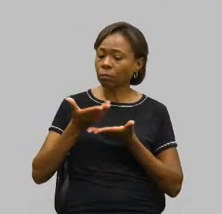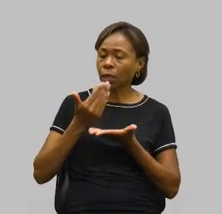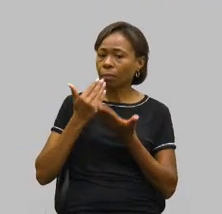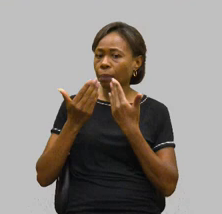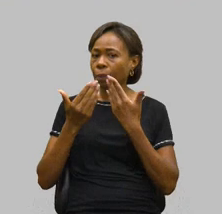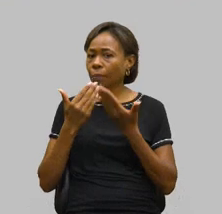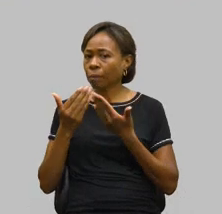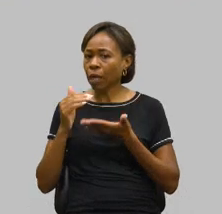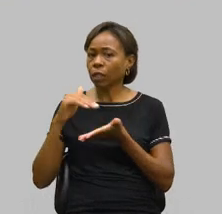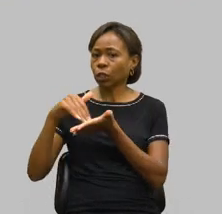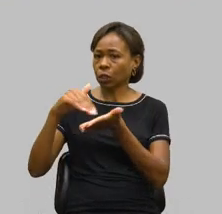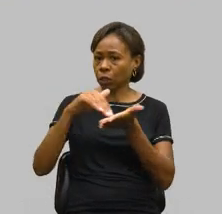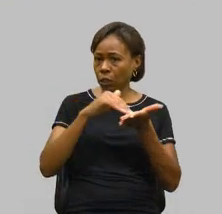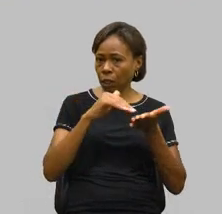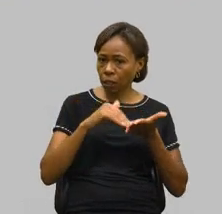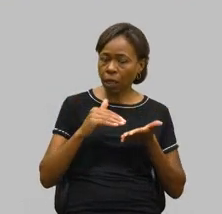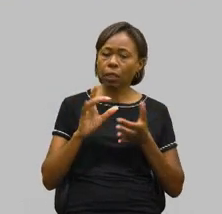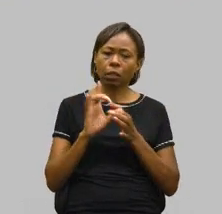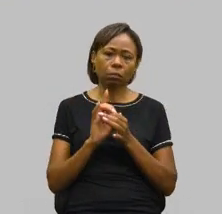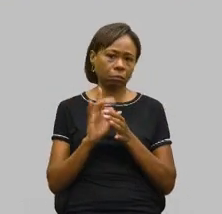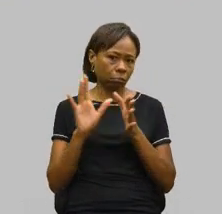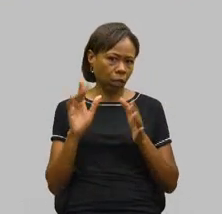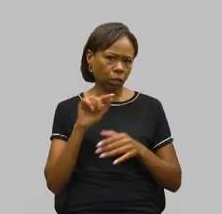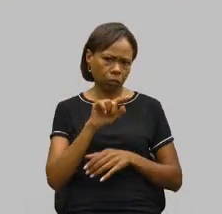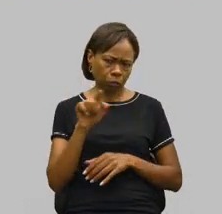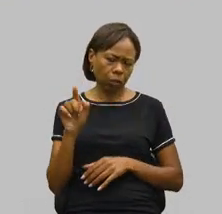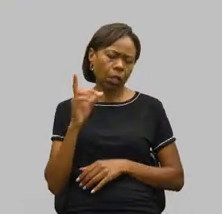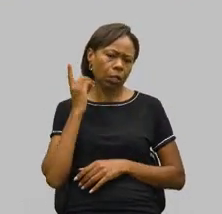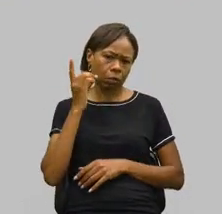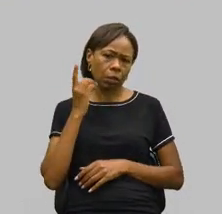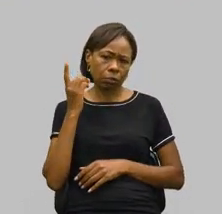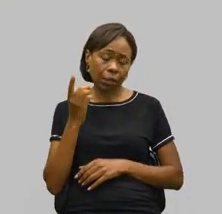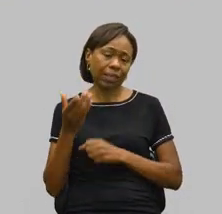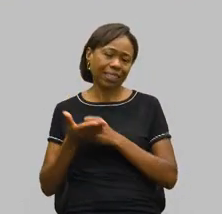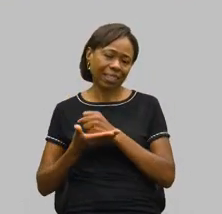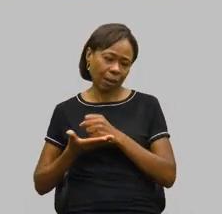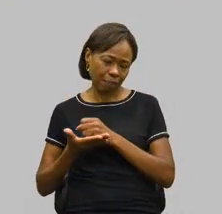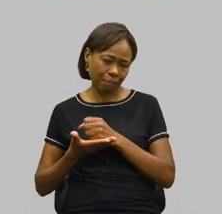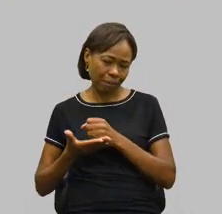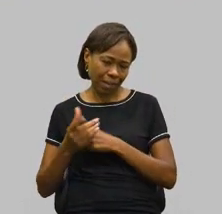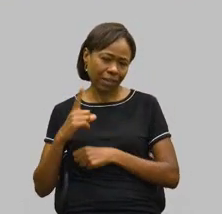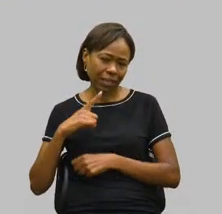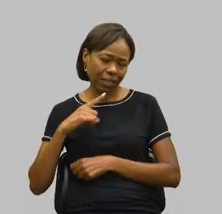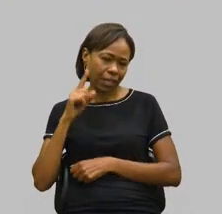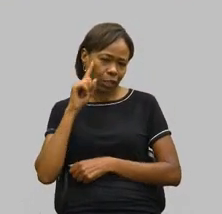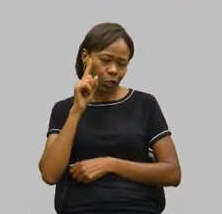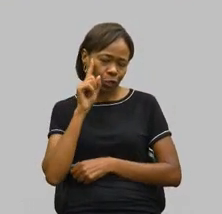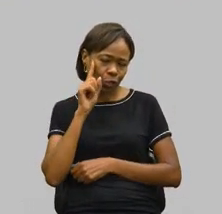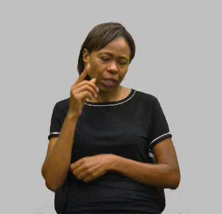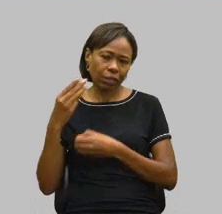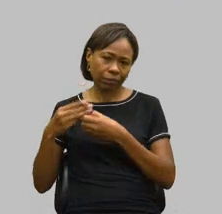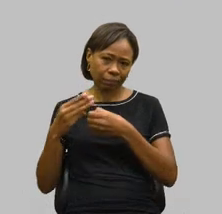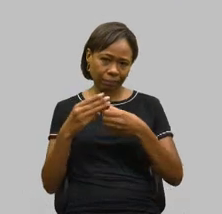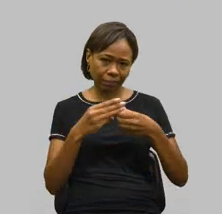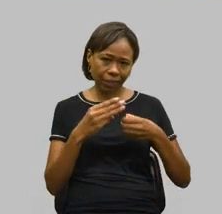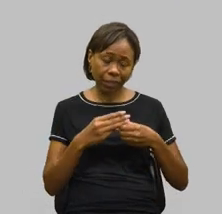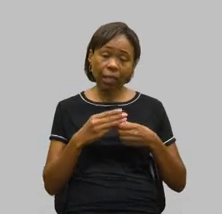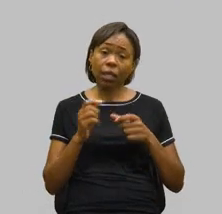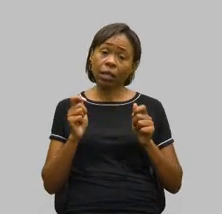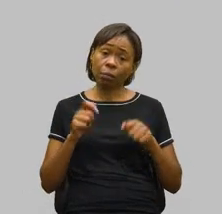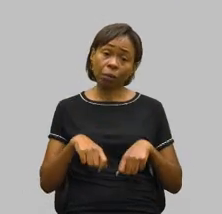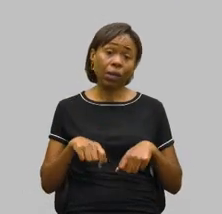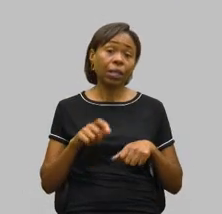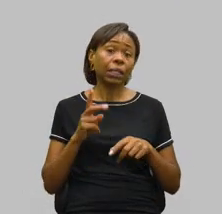disposição dos amigos parlamentares que estão também é na base no dia a dia ali pelos municípios e que podem encontrar sempre